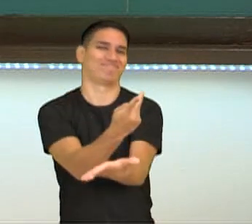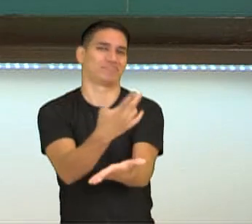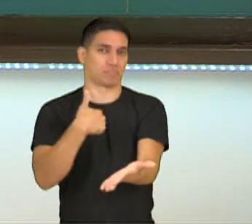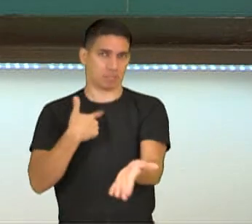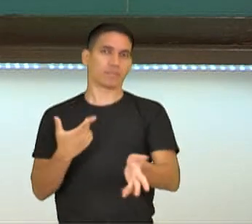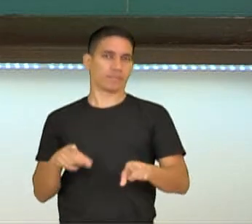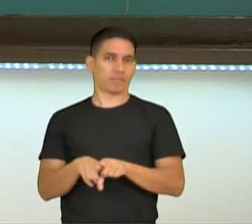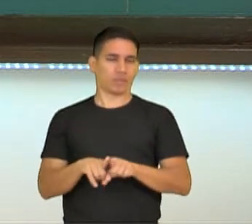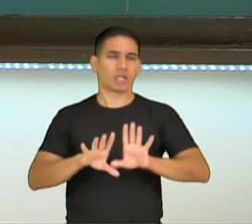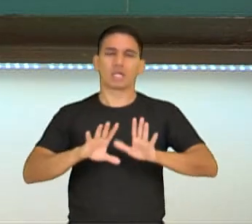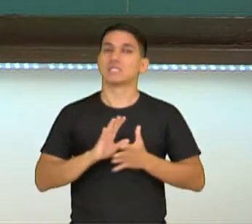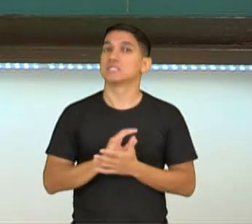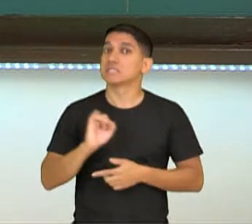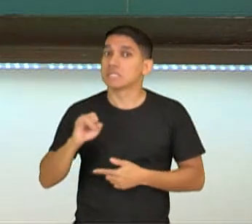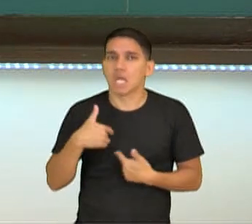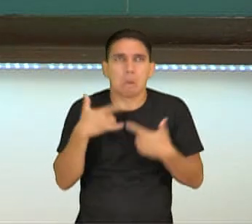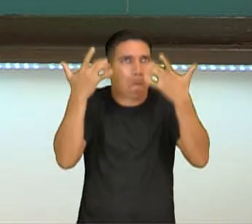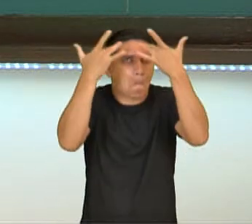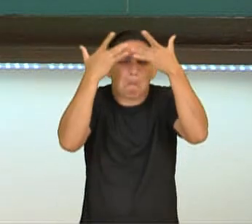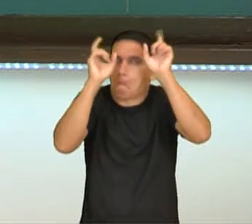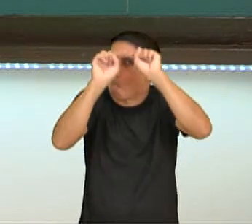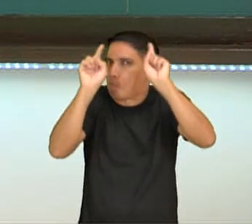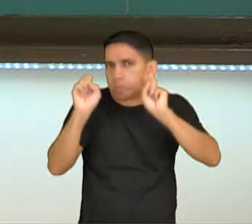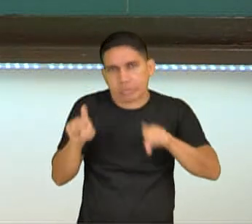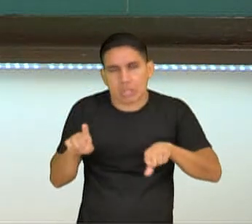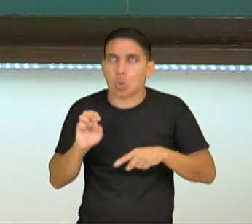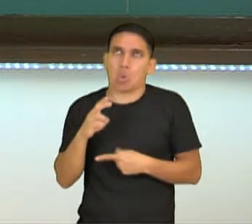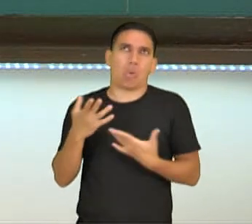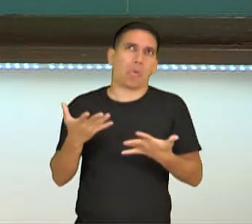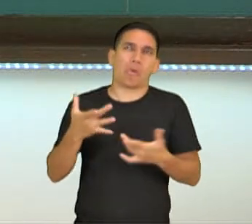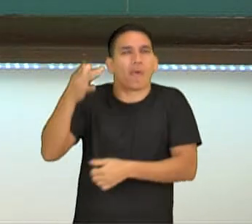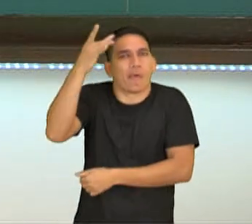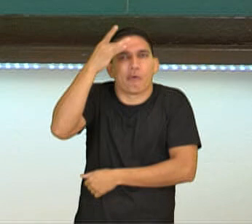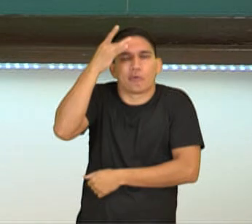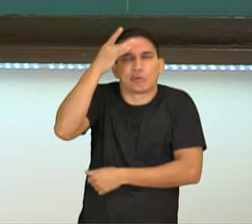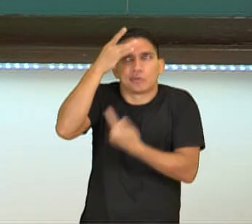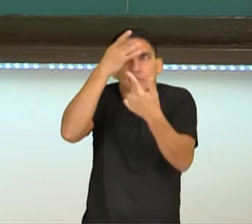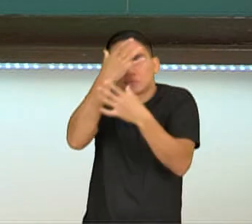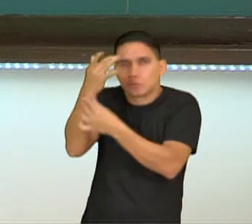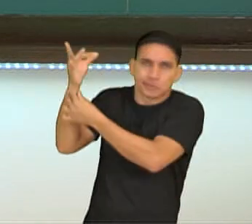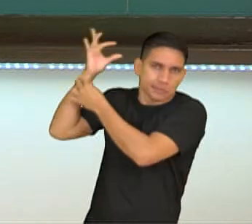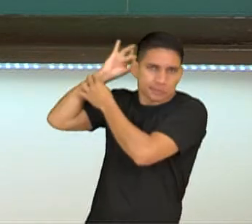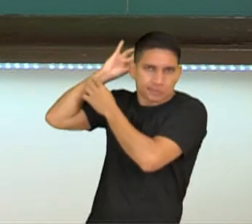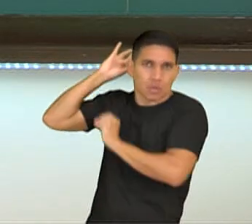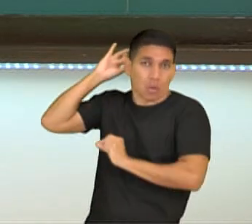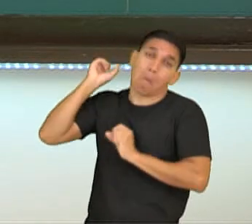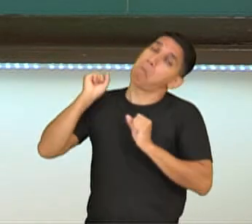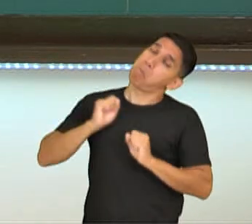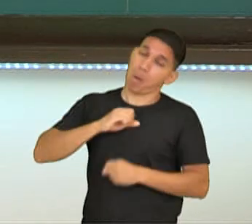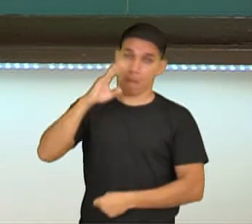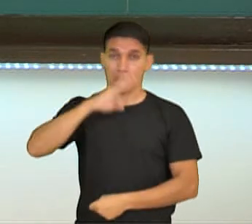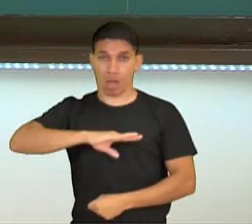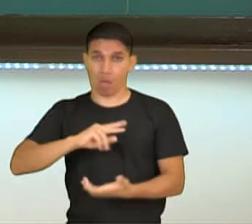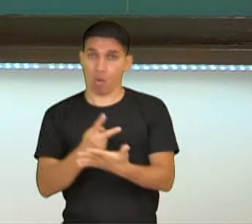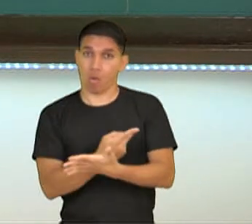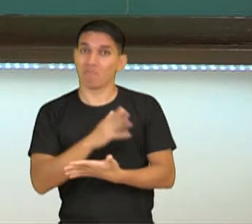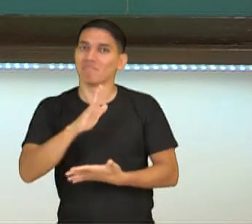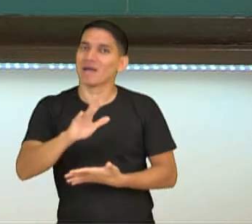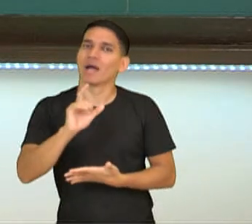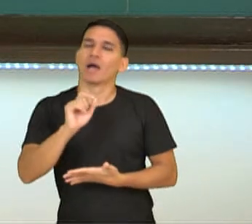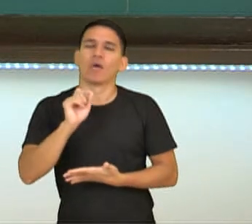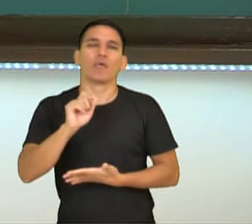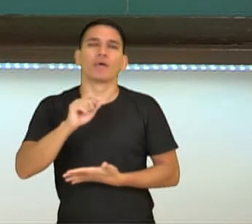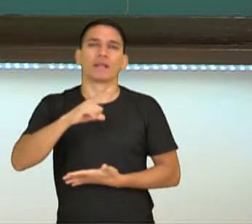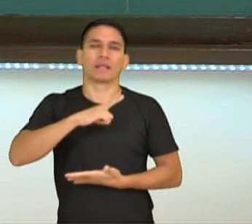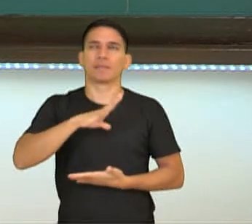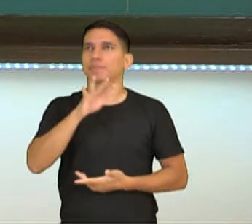motivo, né, não sei ou tenho, né, não tenho a consciência daquilo, o mal pode até acontecer. Porém, a questão, por exemplo,